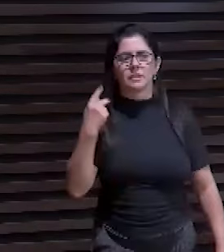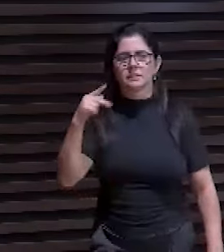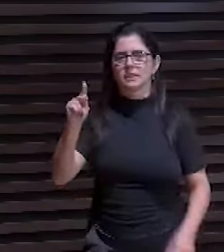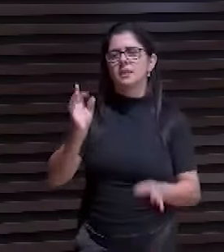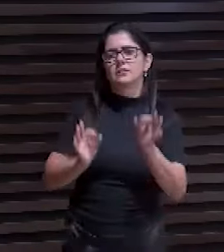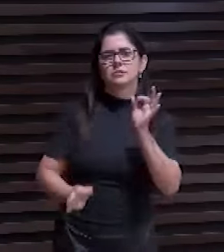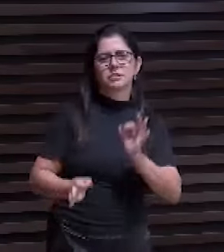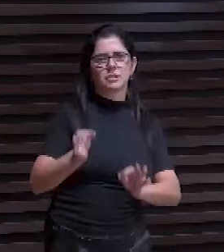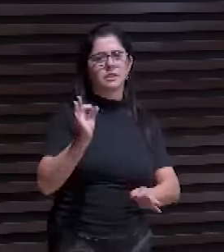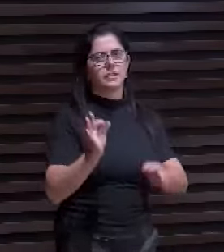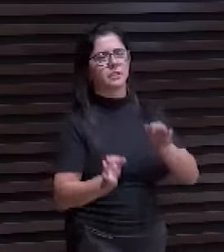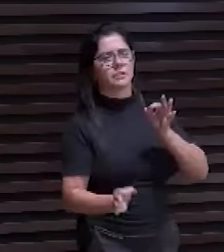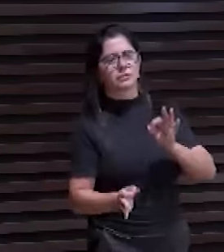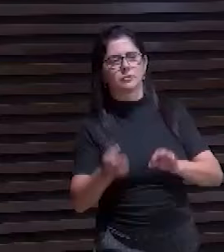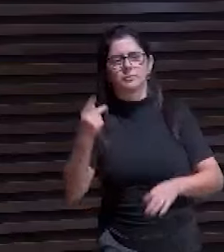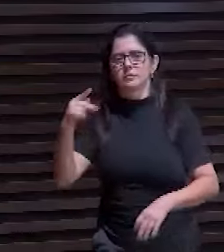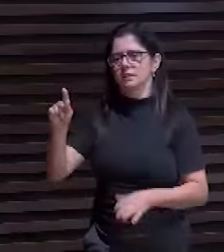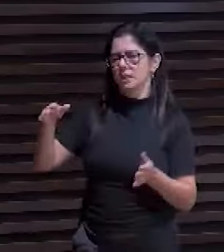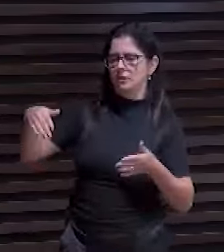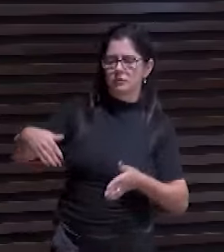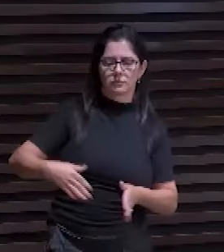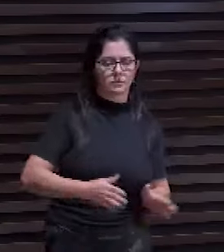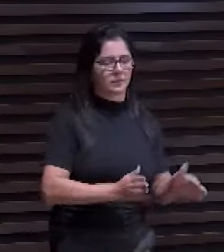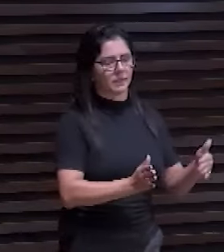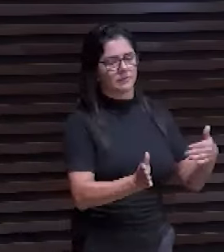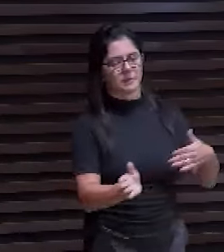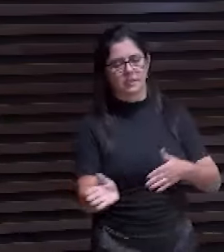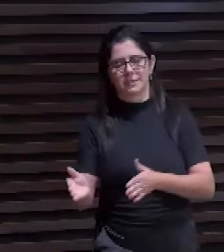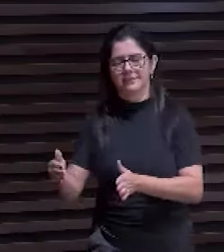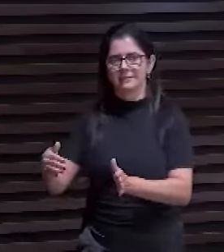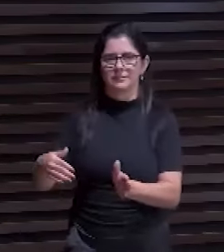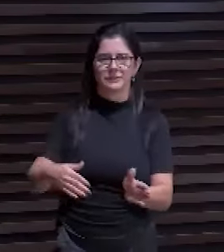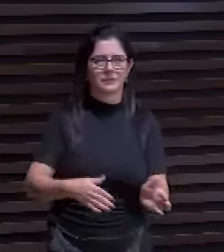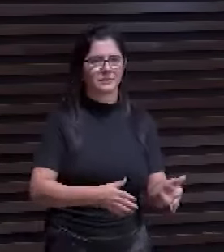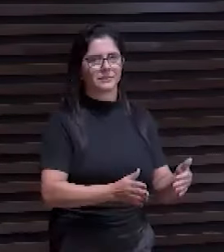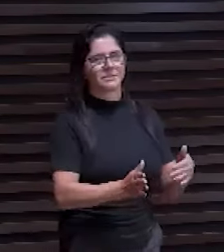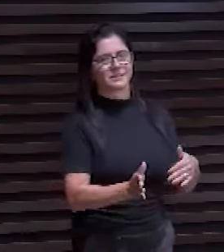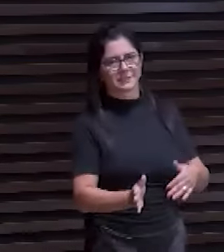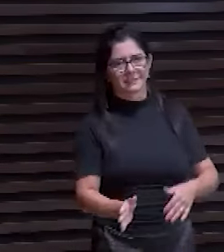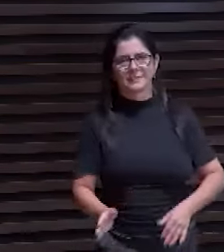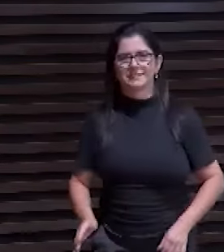insondáveis seus juízos e os seus caminhos.